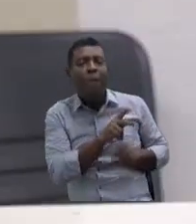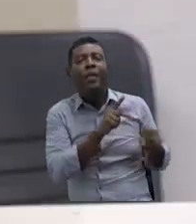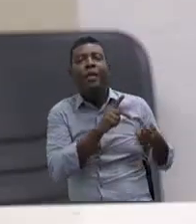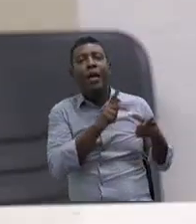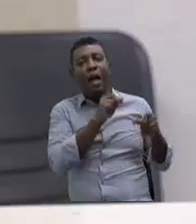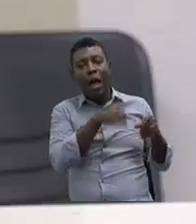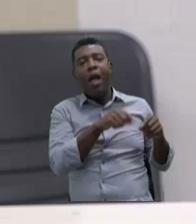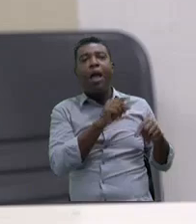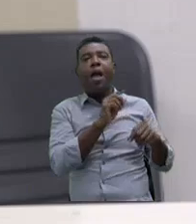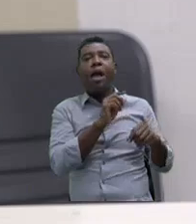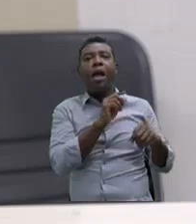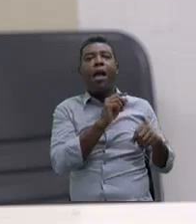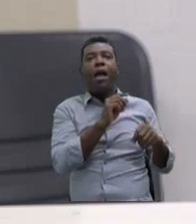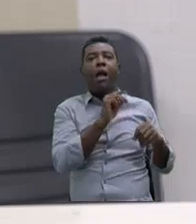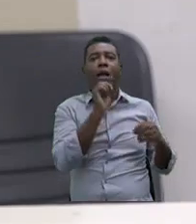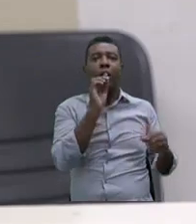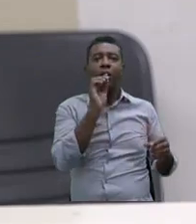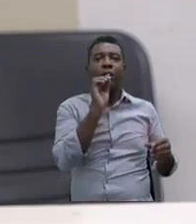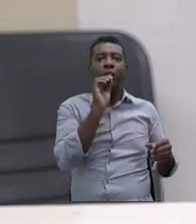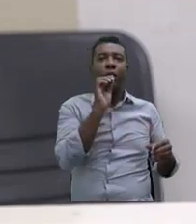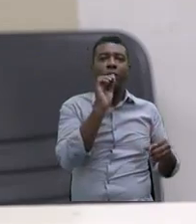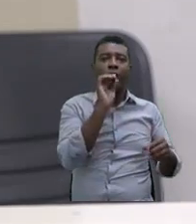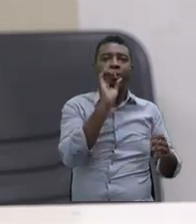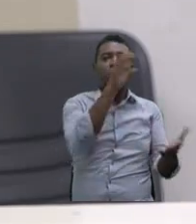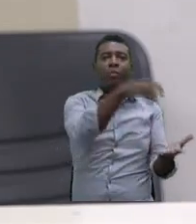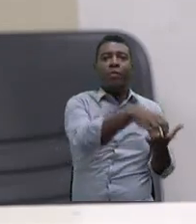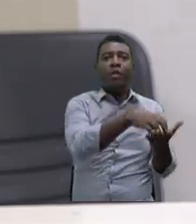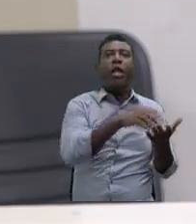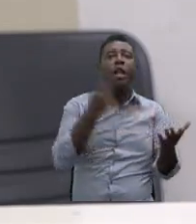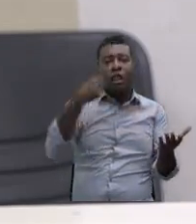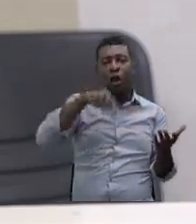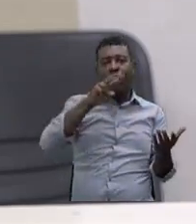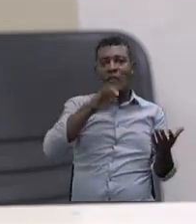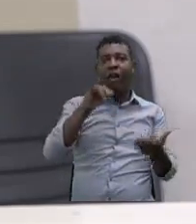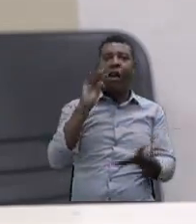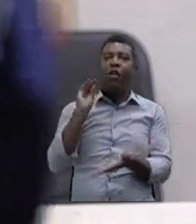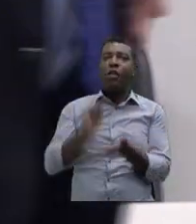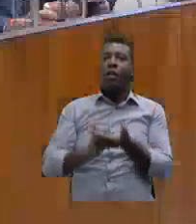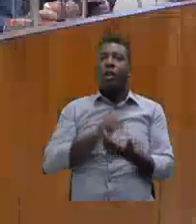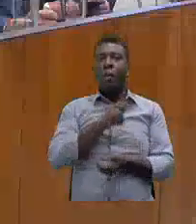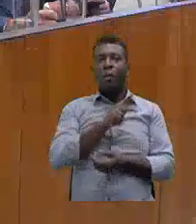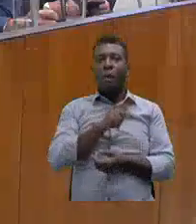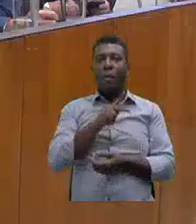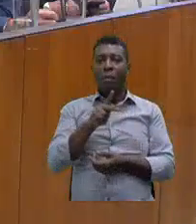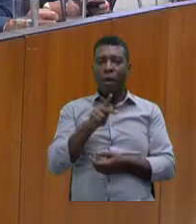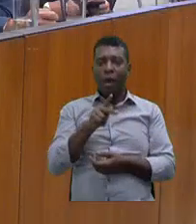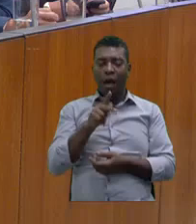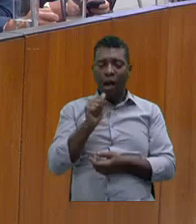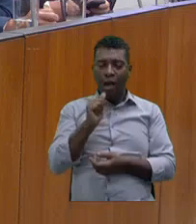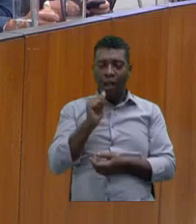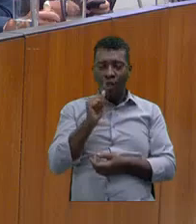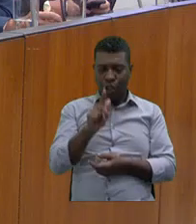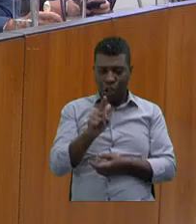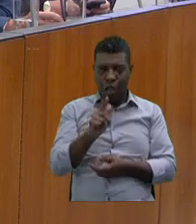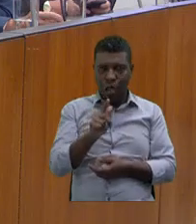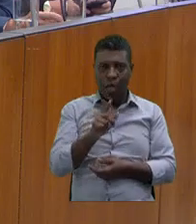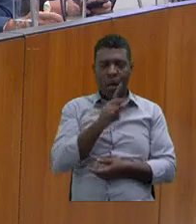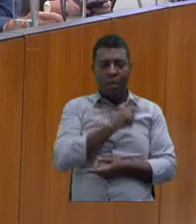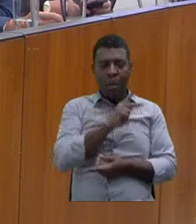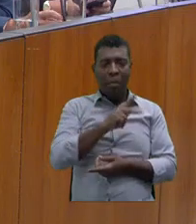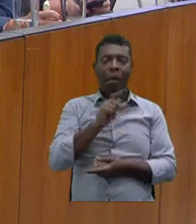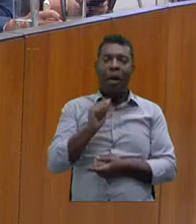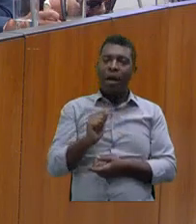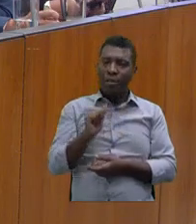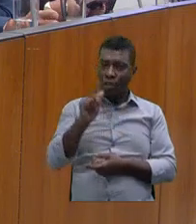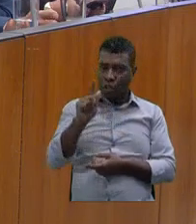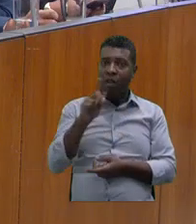nós estamos pleiteando também, vamos colocar no PPAG concurso, porque é importantíssimo o salário, isso que o senhor fala. O